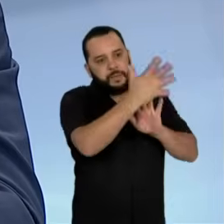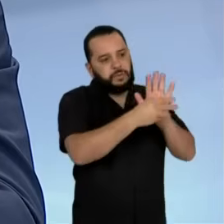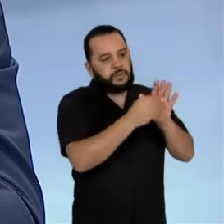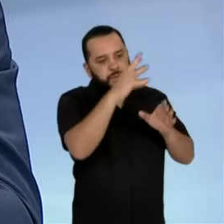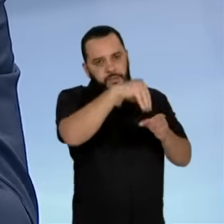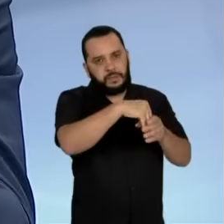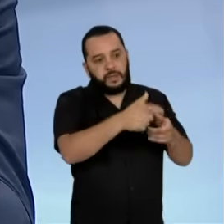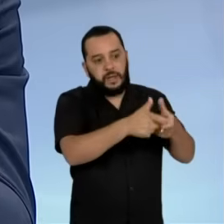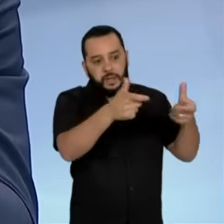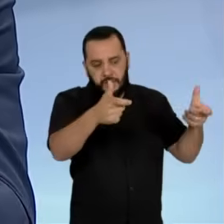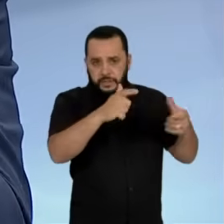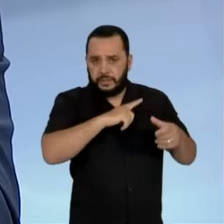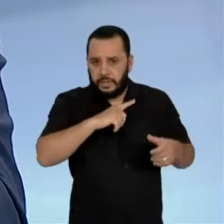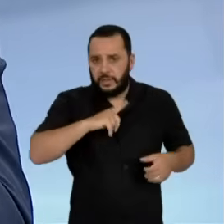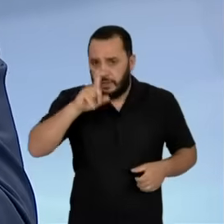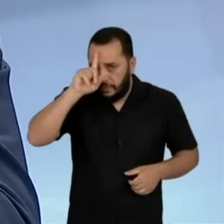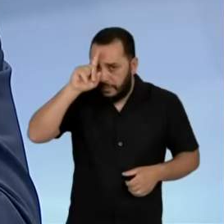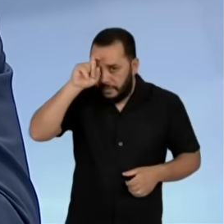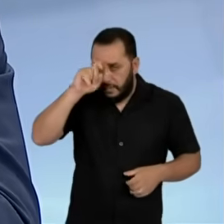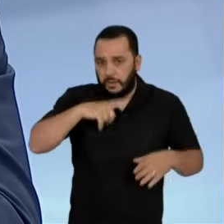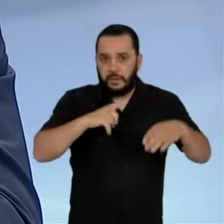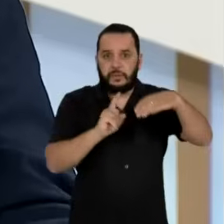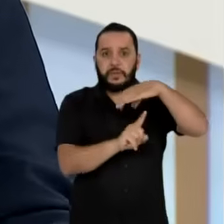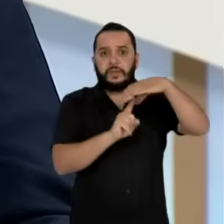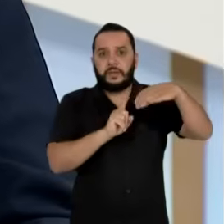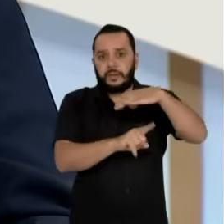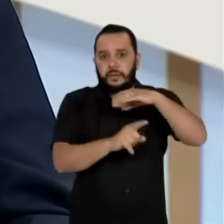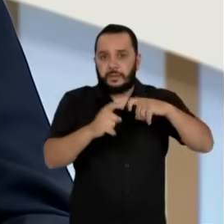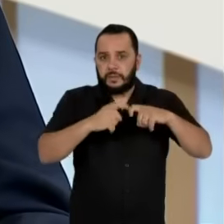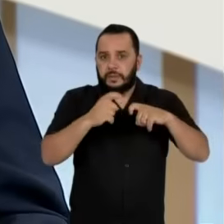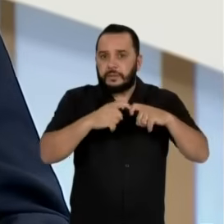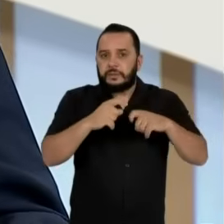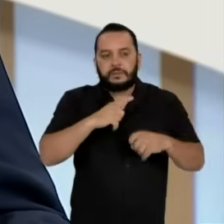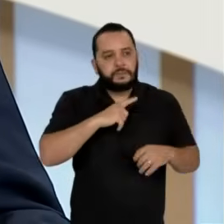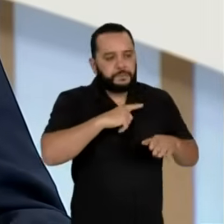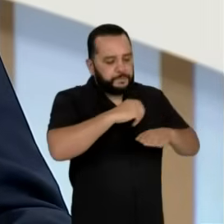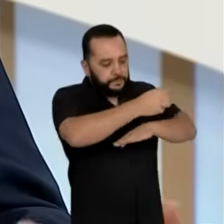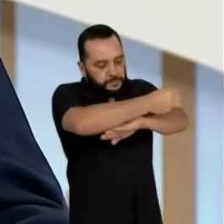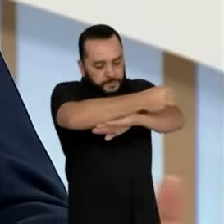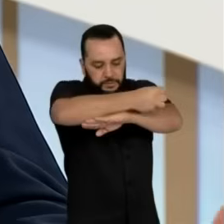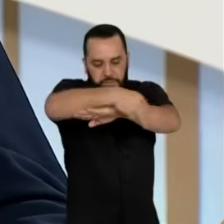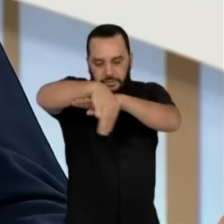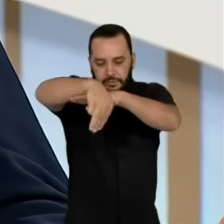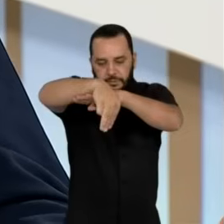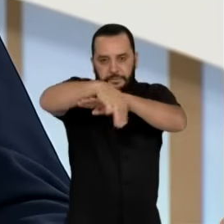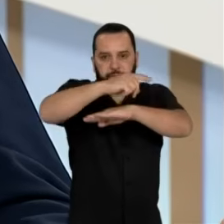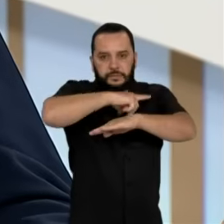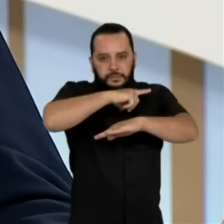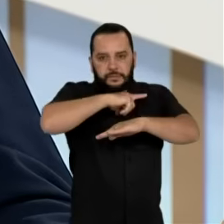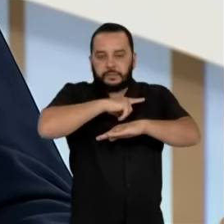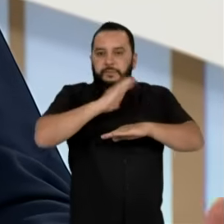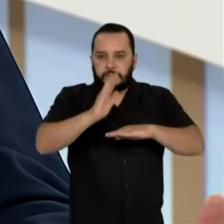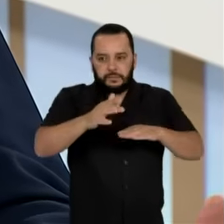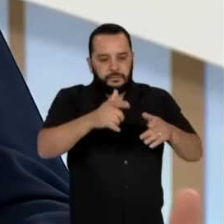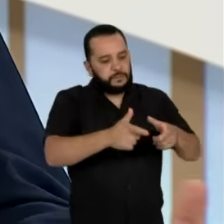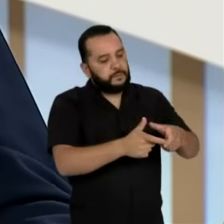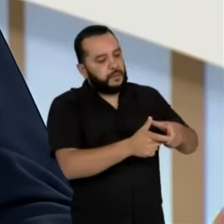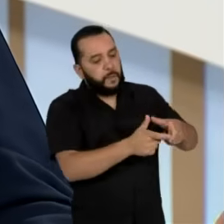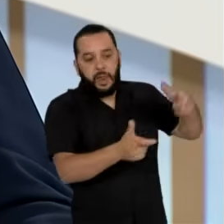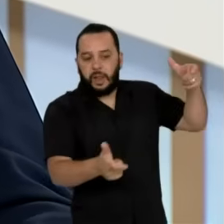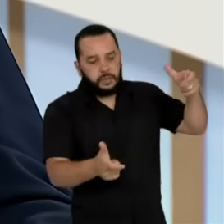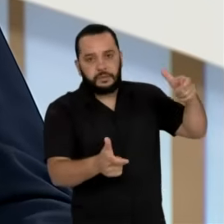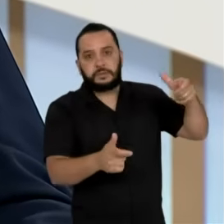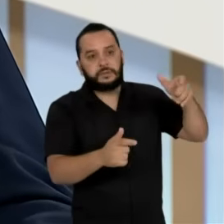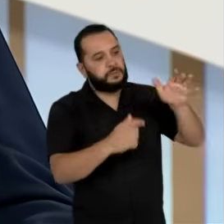Tem hospital, tem posto médico? Olha, Santarém é uma área muito grande, né? Os municípios na Amazônia são do tamanho de